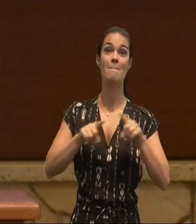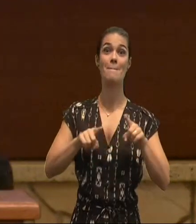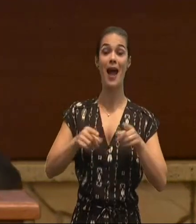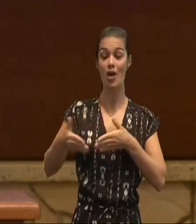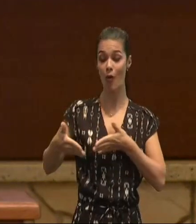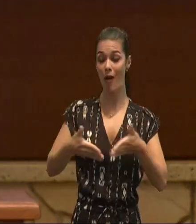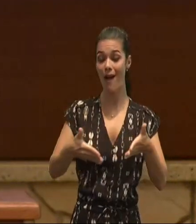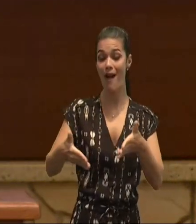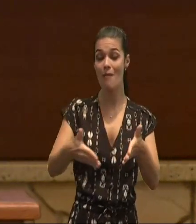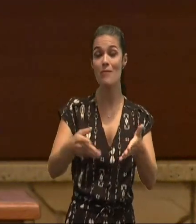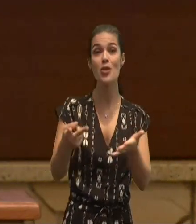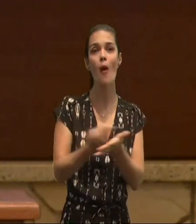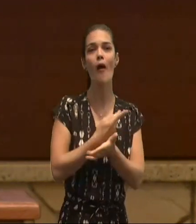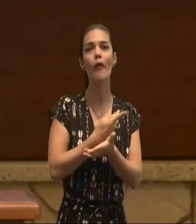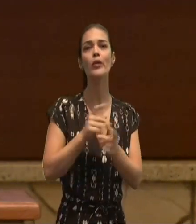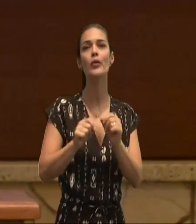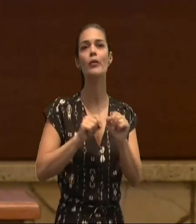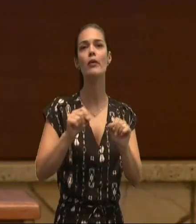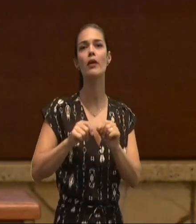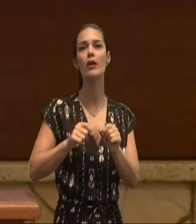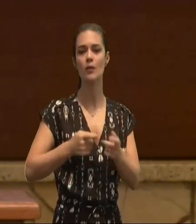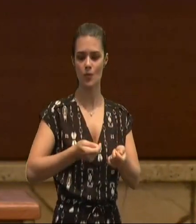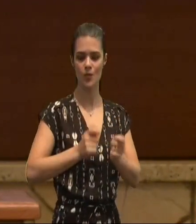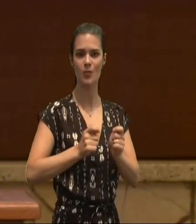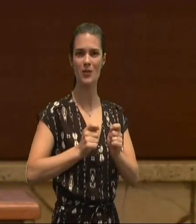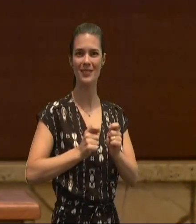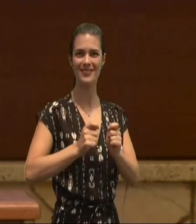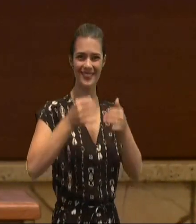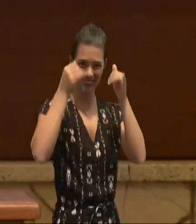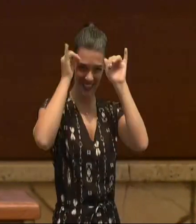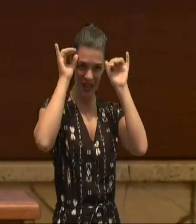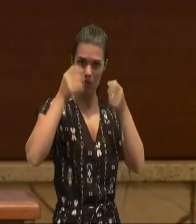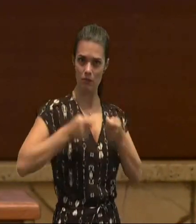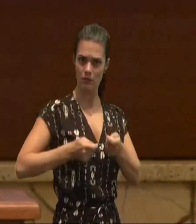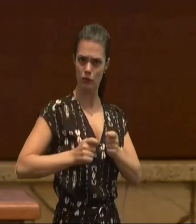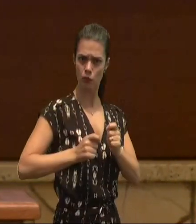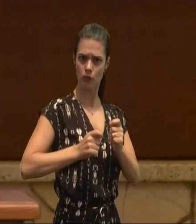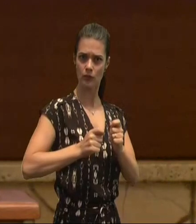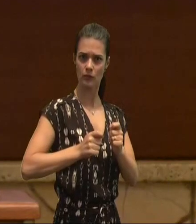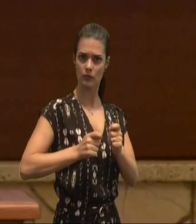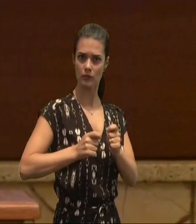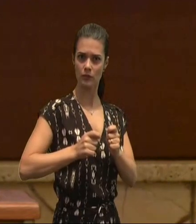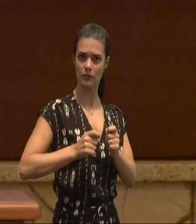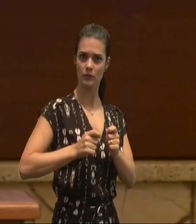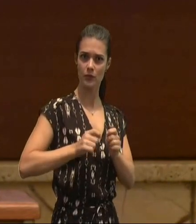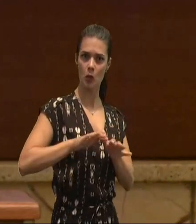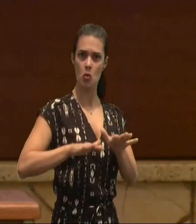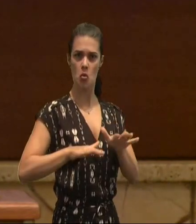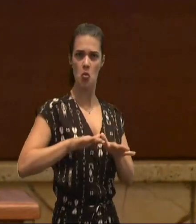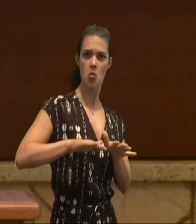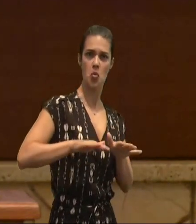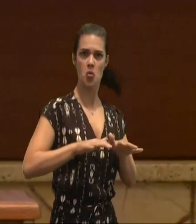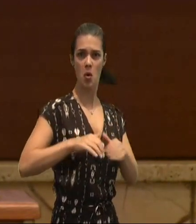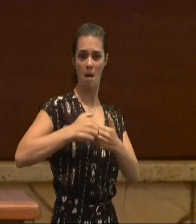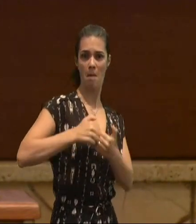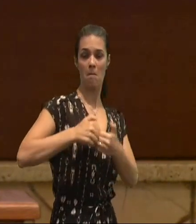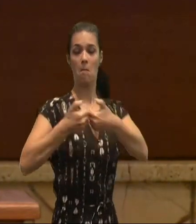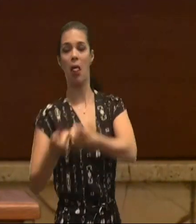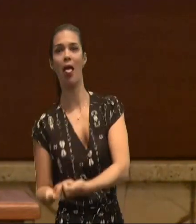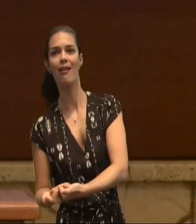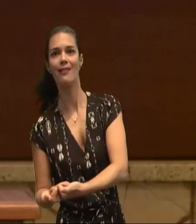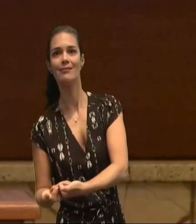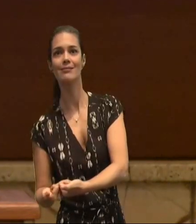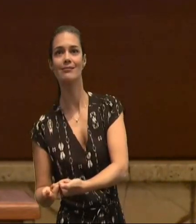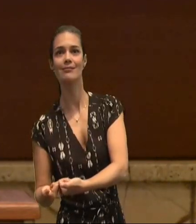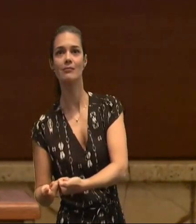alguma coisa que deva ter provocado o tropeço daquela carroça, daquela junta de bois, e aqueles